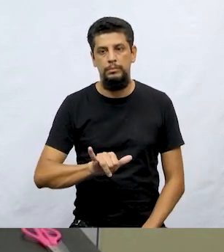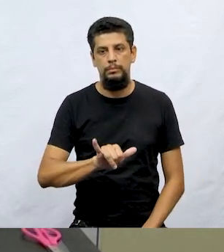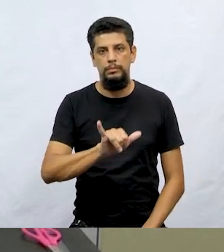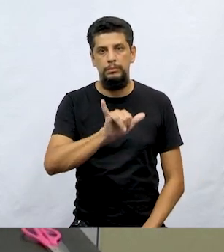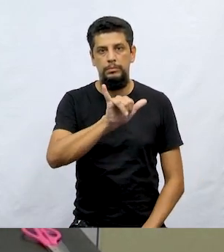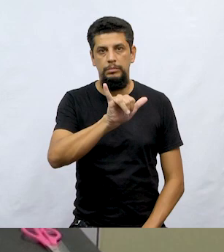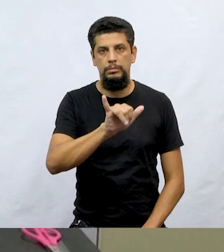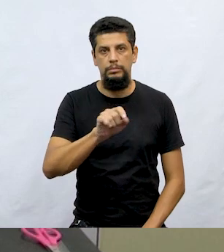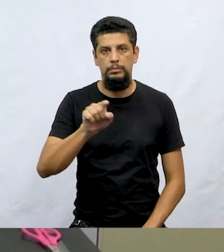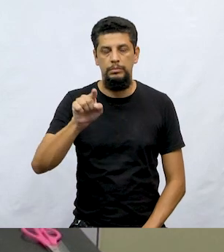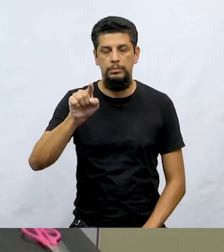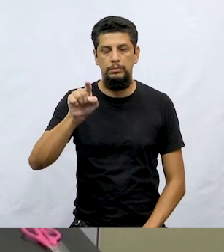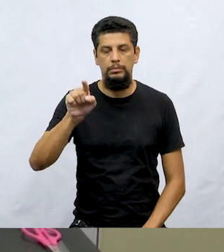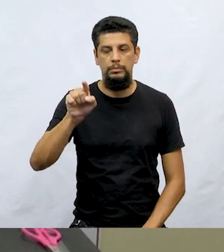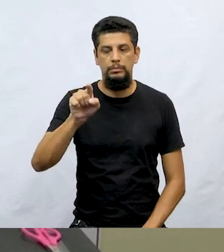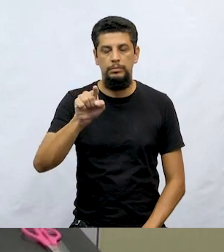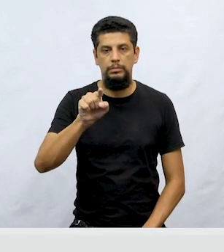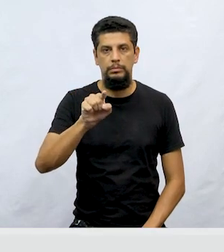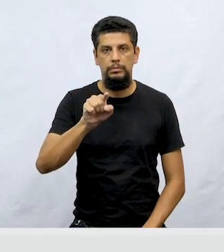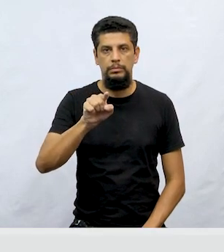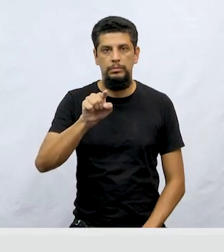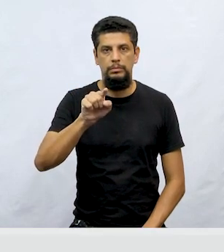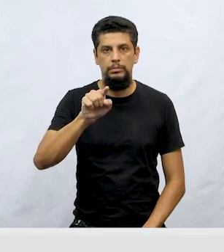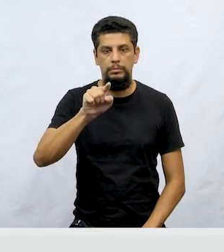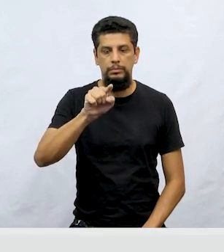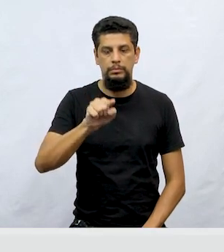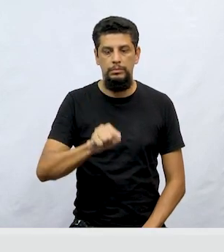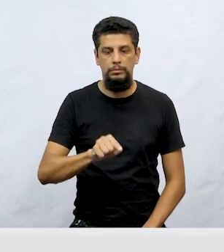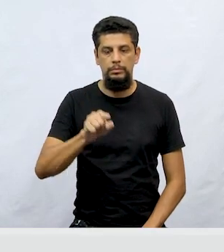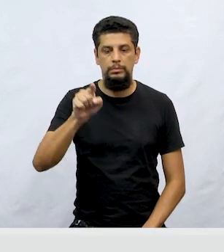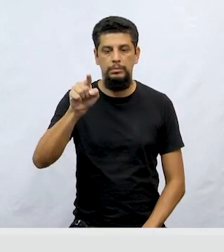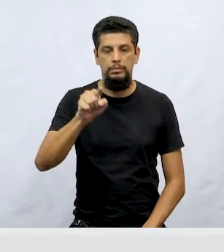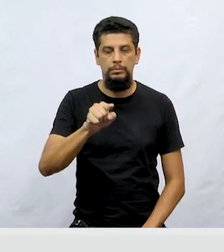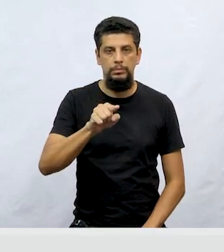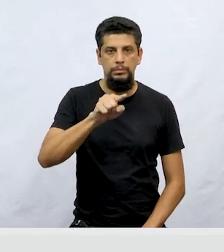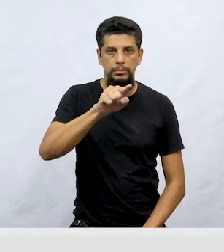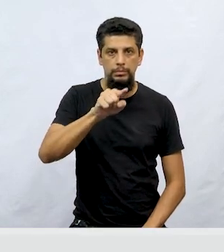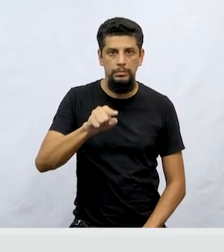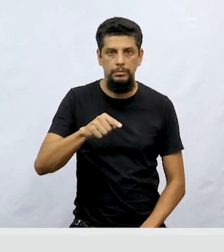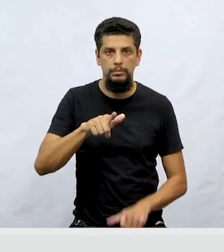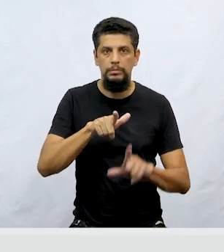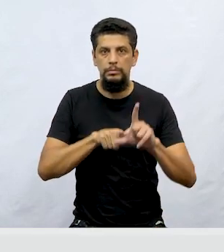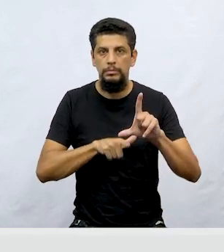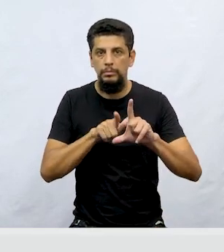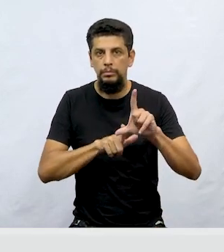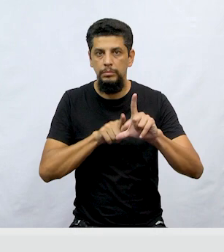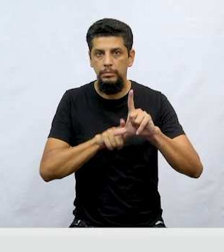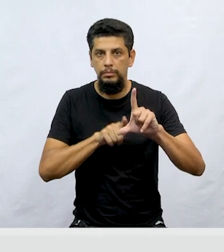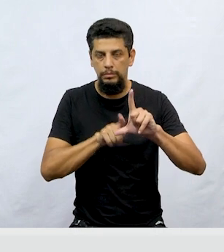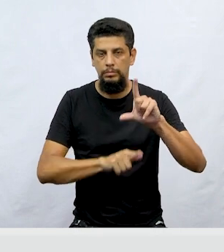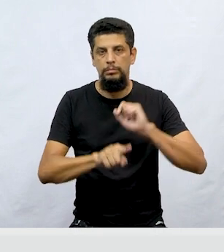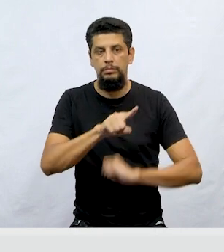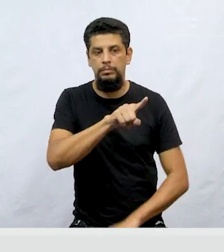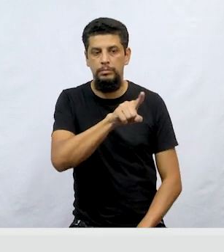Letra Y. Y. E a última letra do alfabeto, a letra